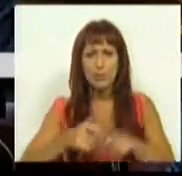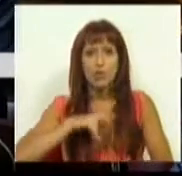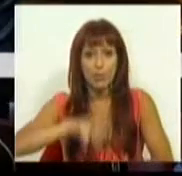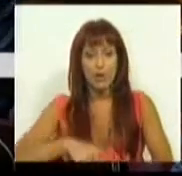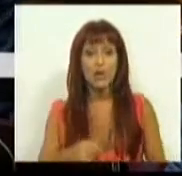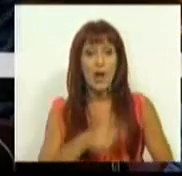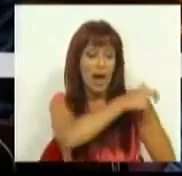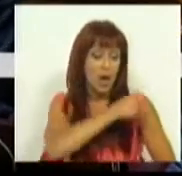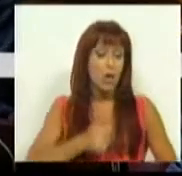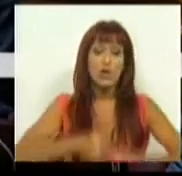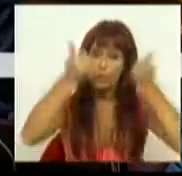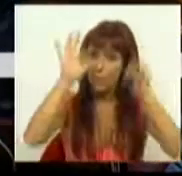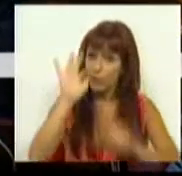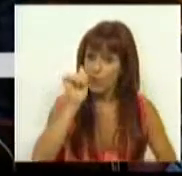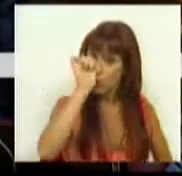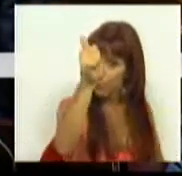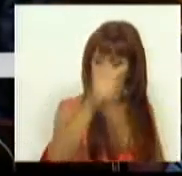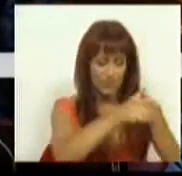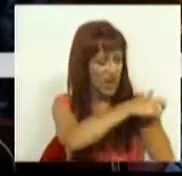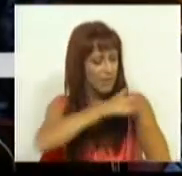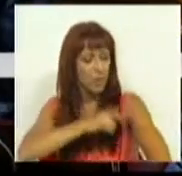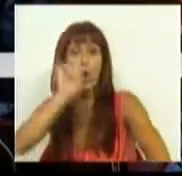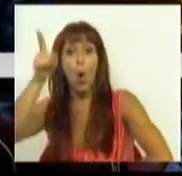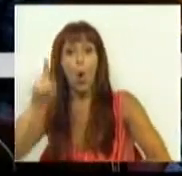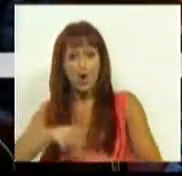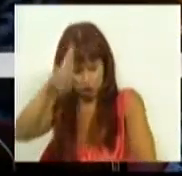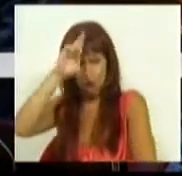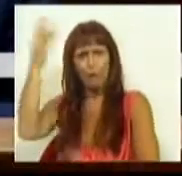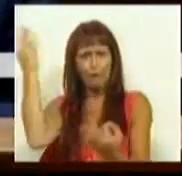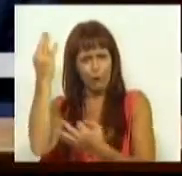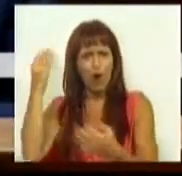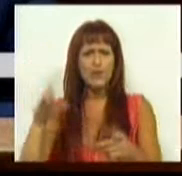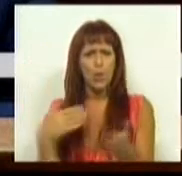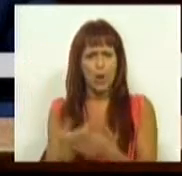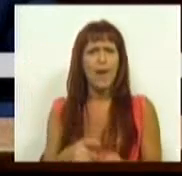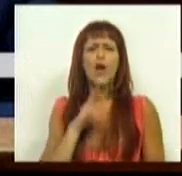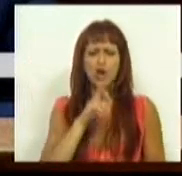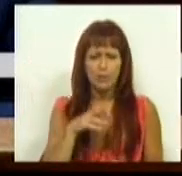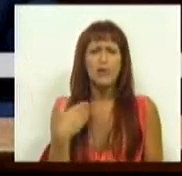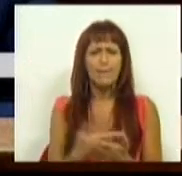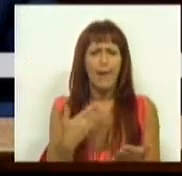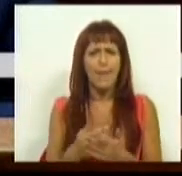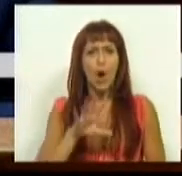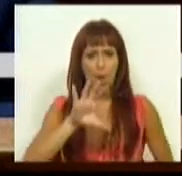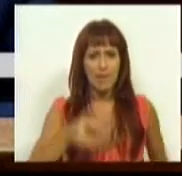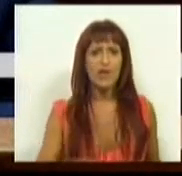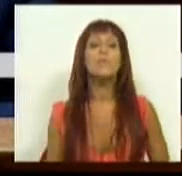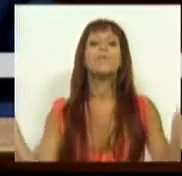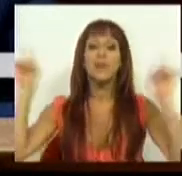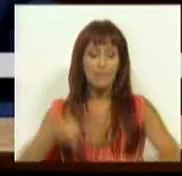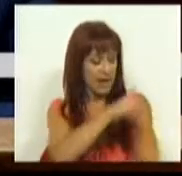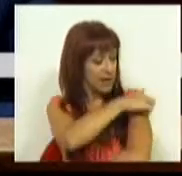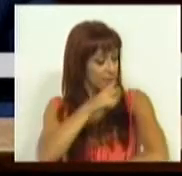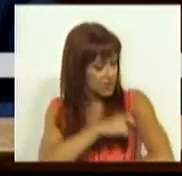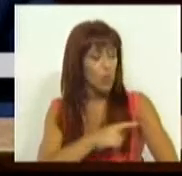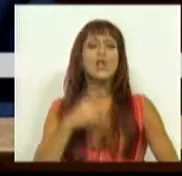das boas fundações, em nome daqueles que se esforçam para dar respostas ao país, em nome